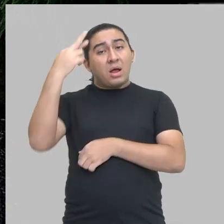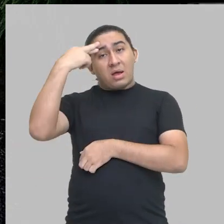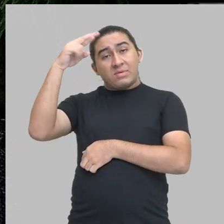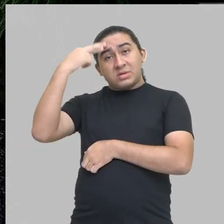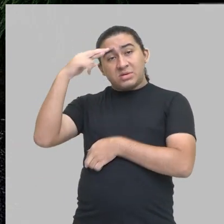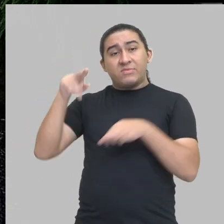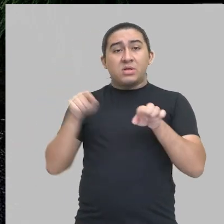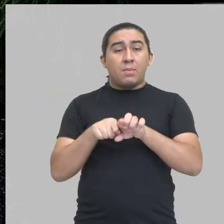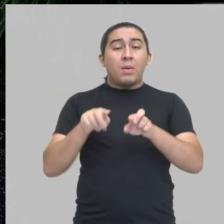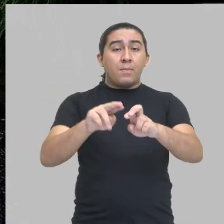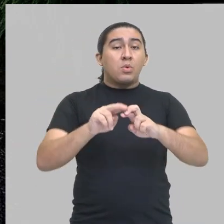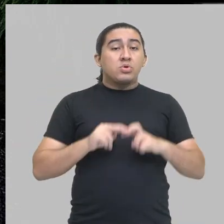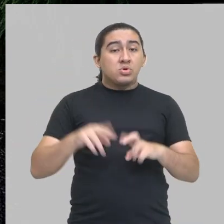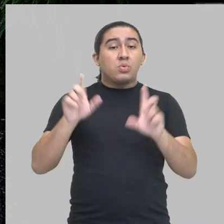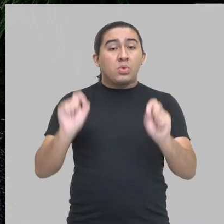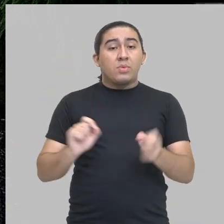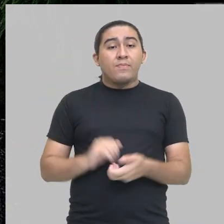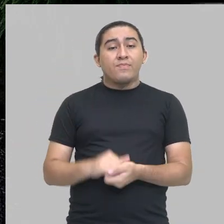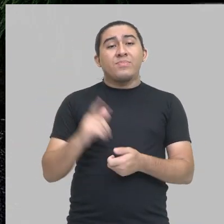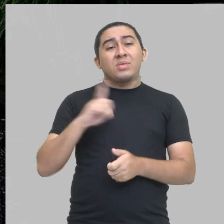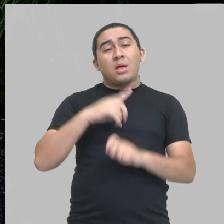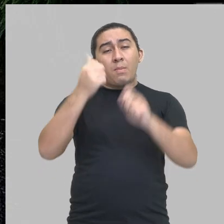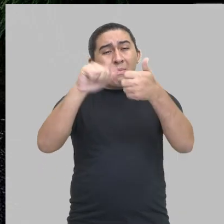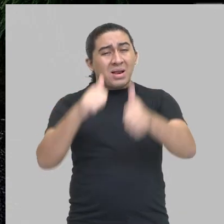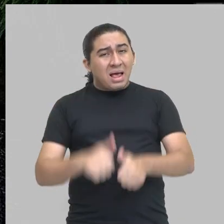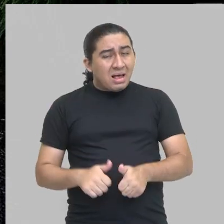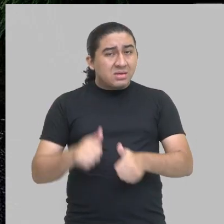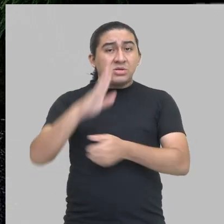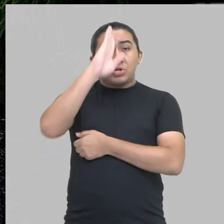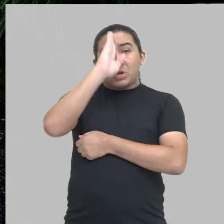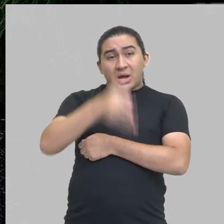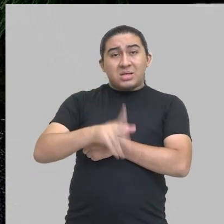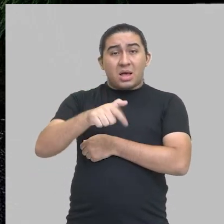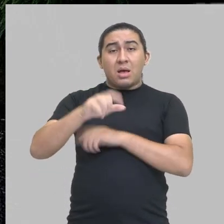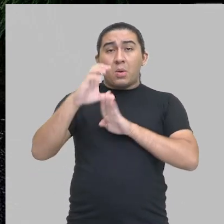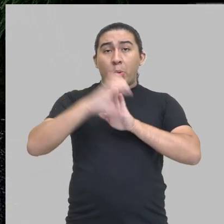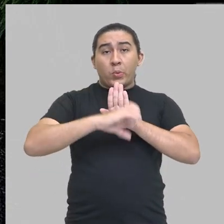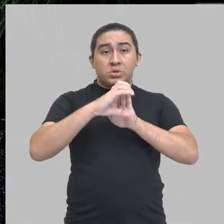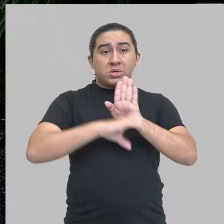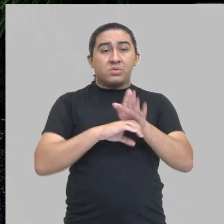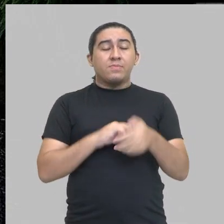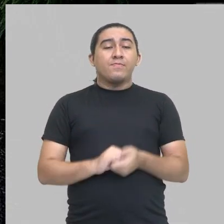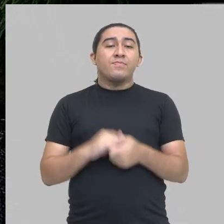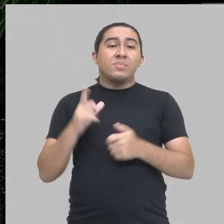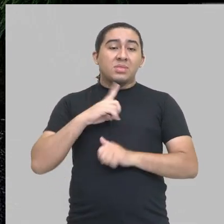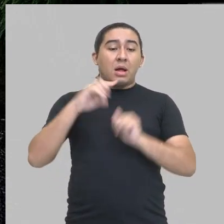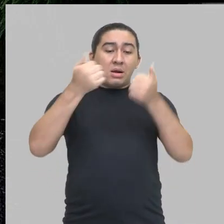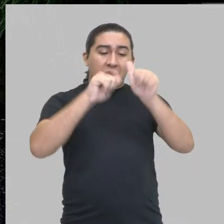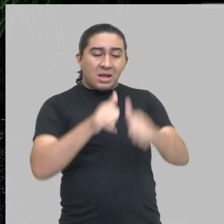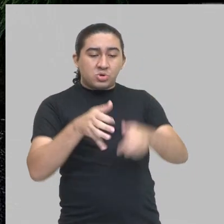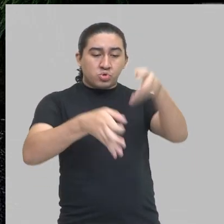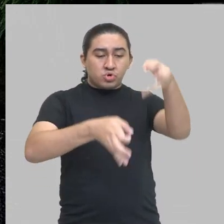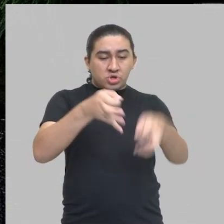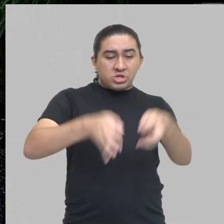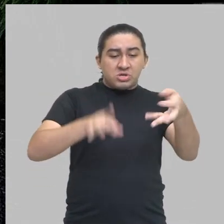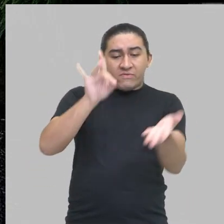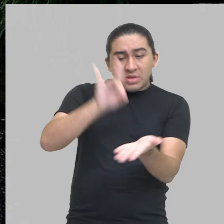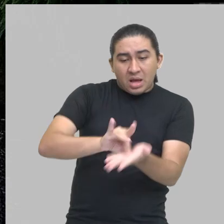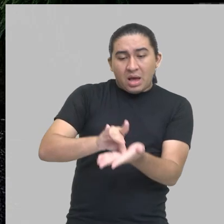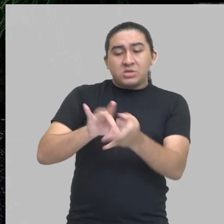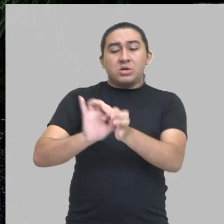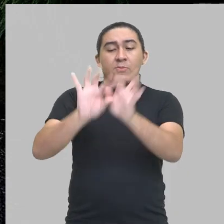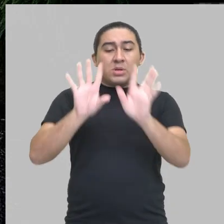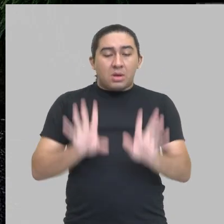reflexiva, né, por isso ela vai fazer uma análise de conceitos. Então, vai se preocupar com a justiça, com a verdade,